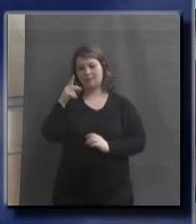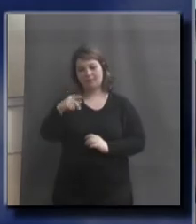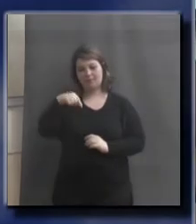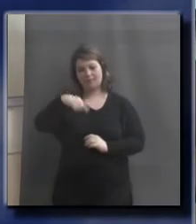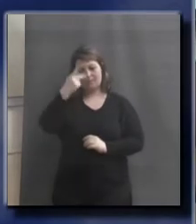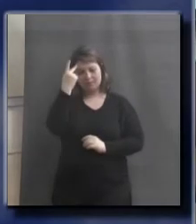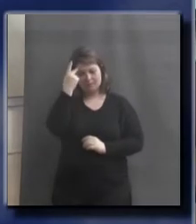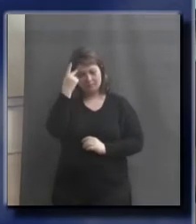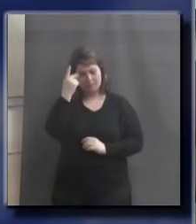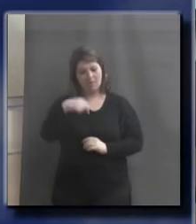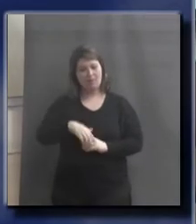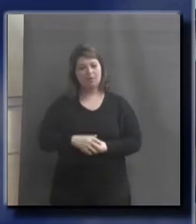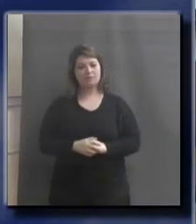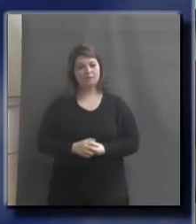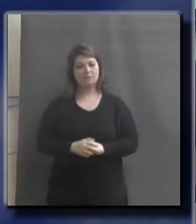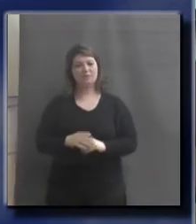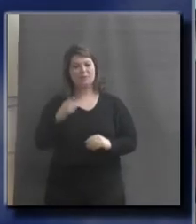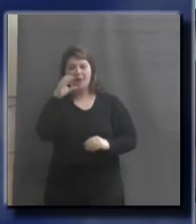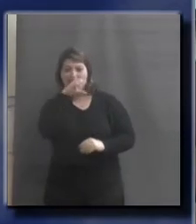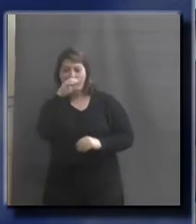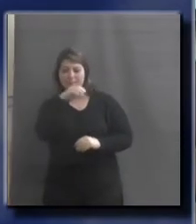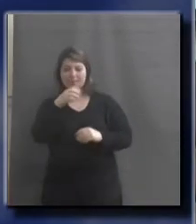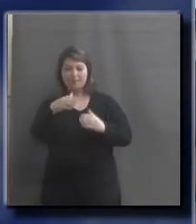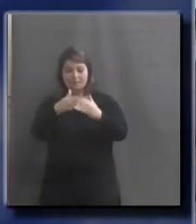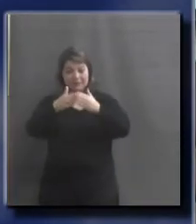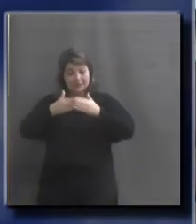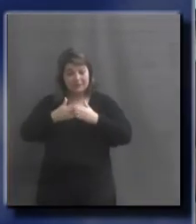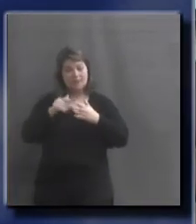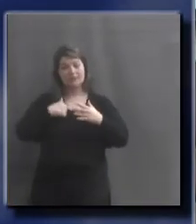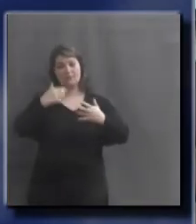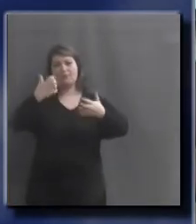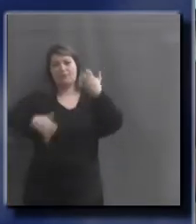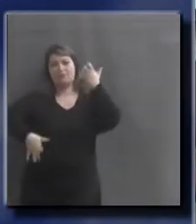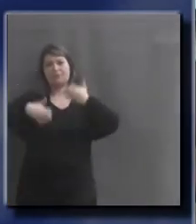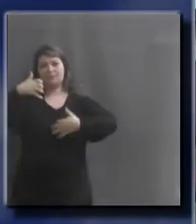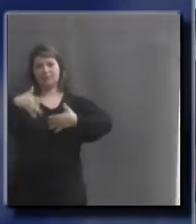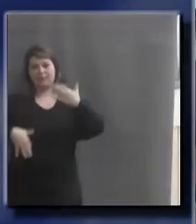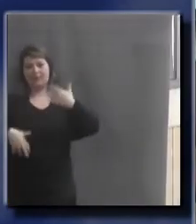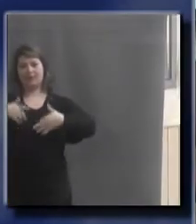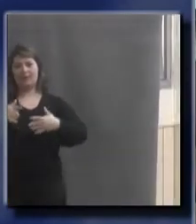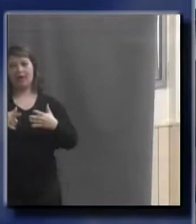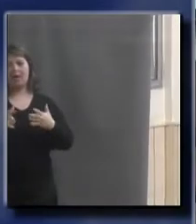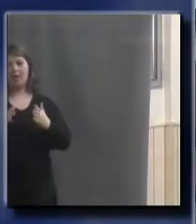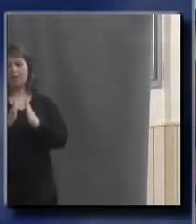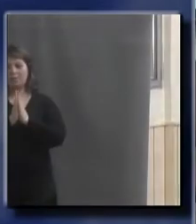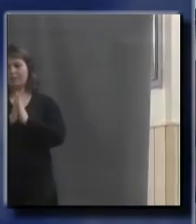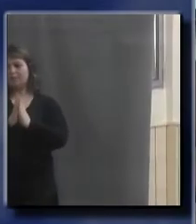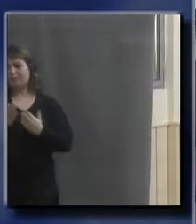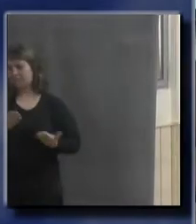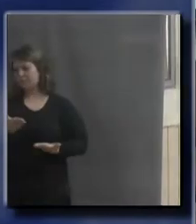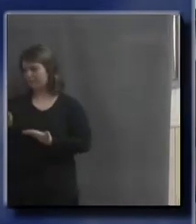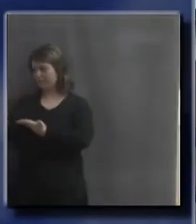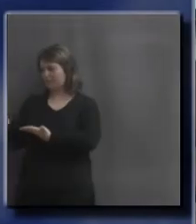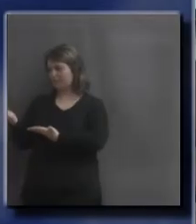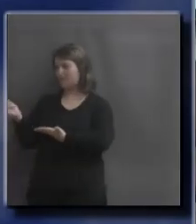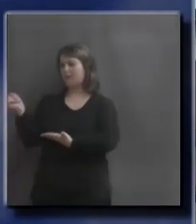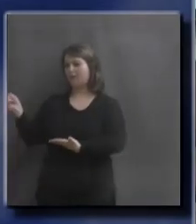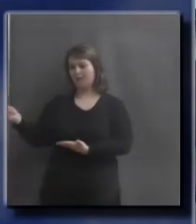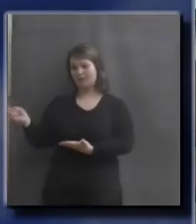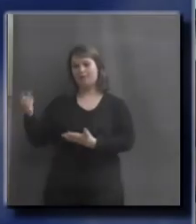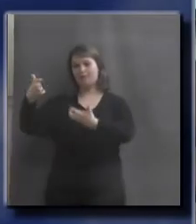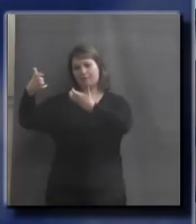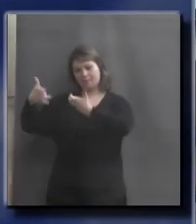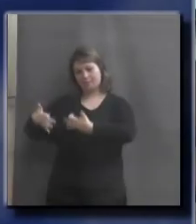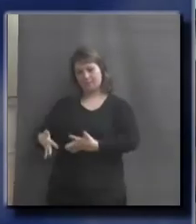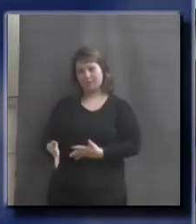São Paulo. Rapidamente, vou pedir licença para fazer a fala, então passar para os meus colegas também,